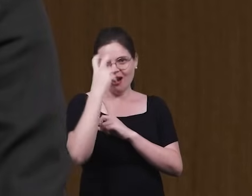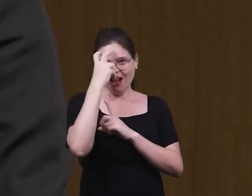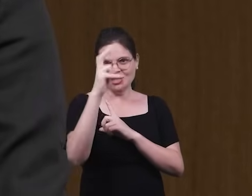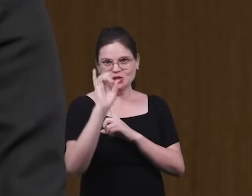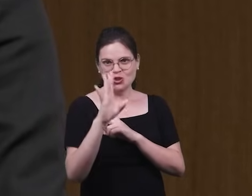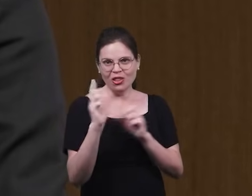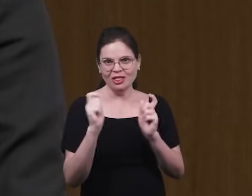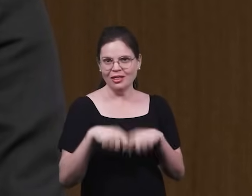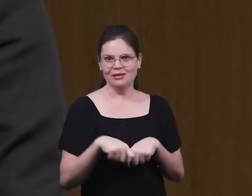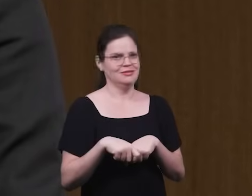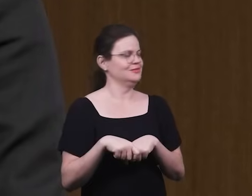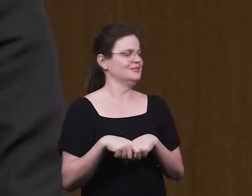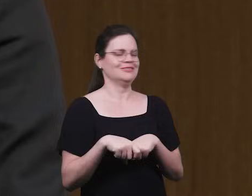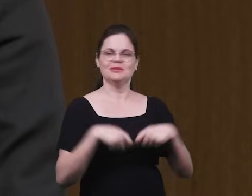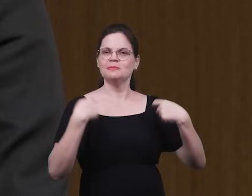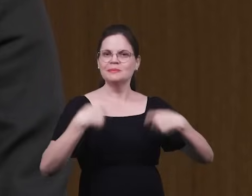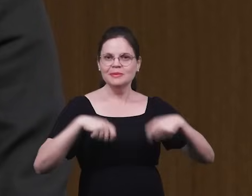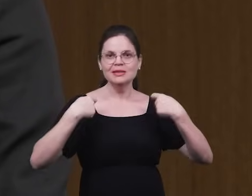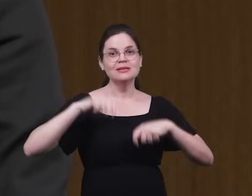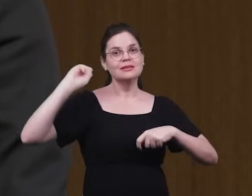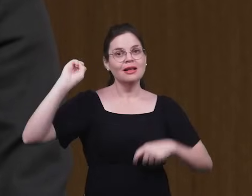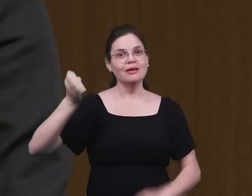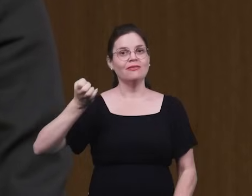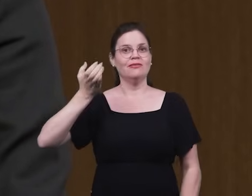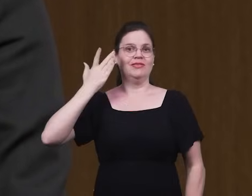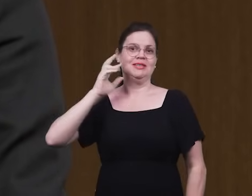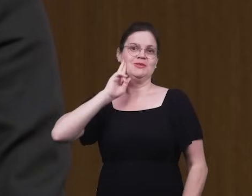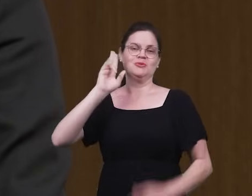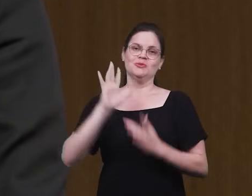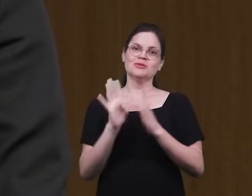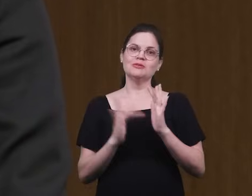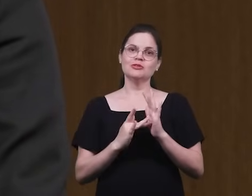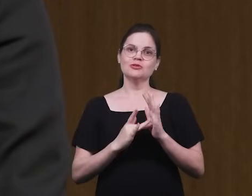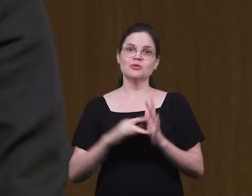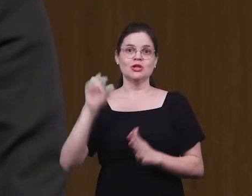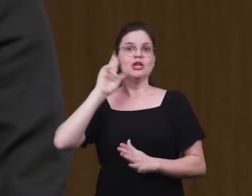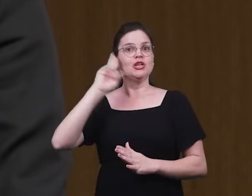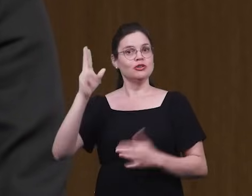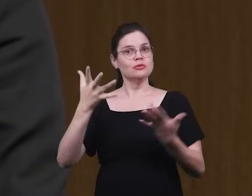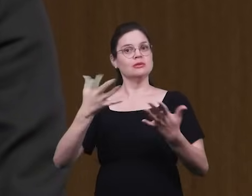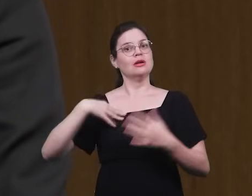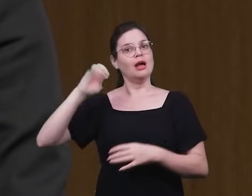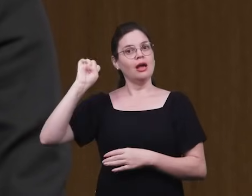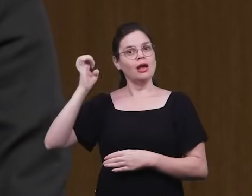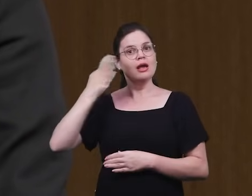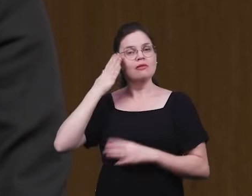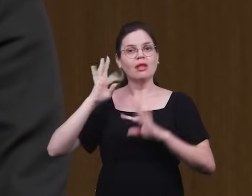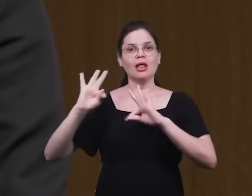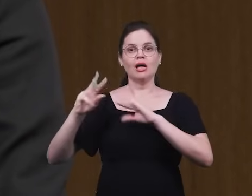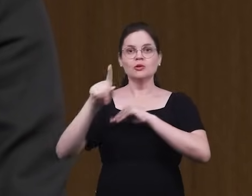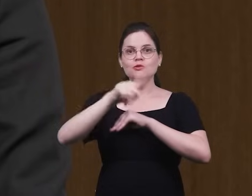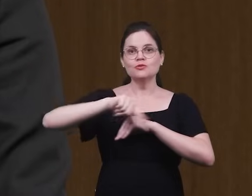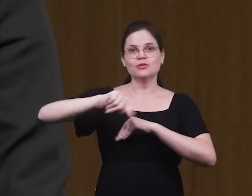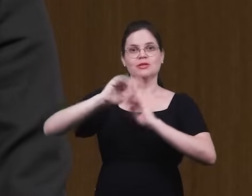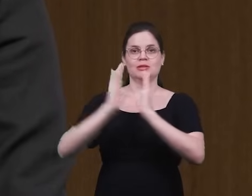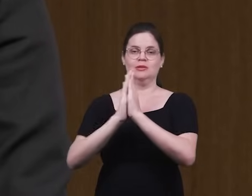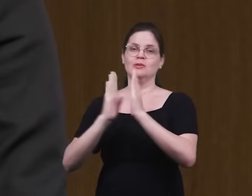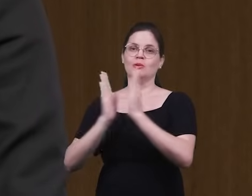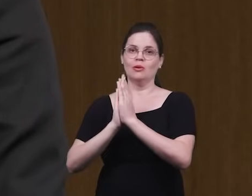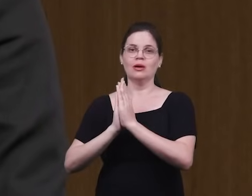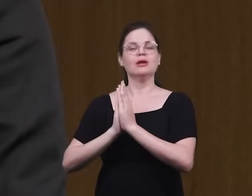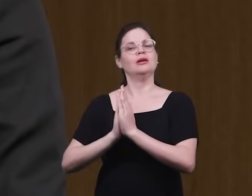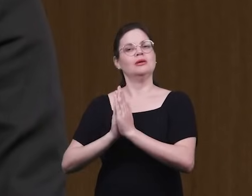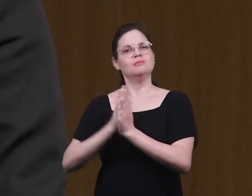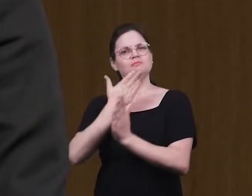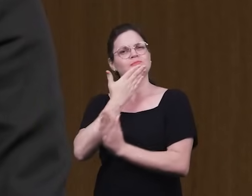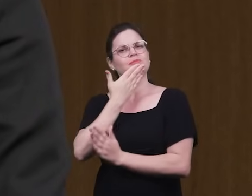conhecer a Jesus revelado Amém e ele quer se revelar a todos que buscarem a sua face e é também se revelar